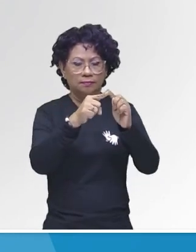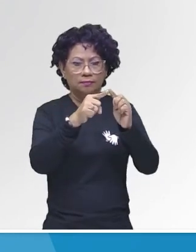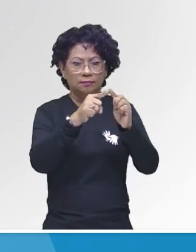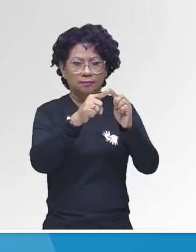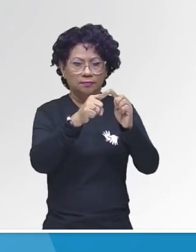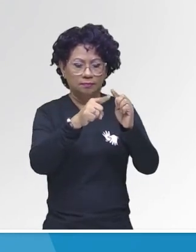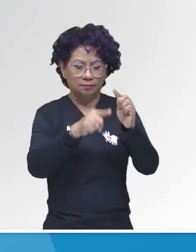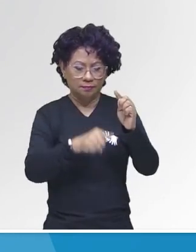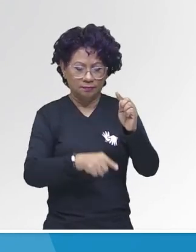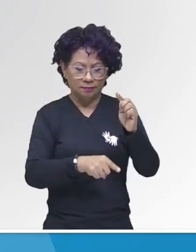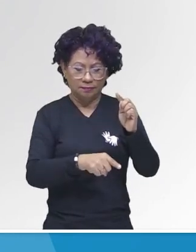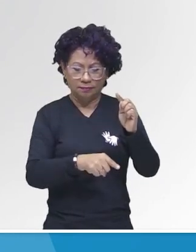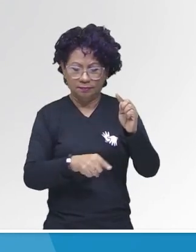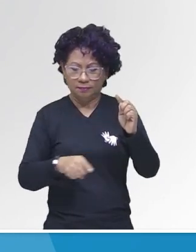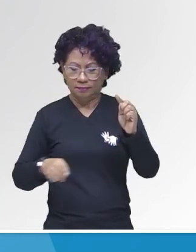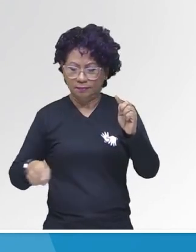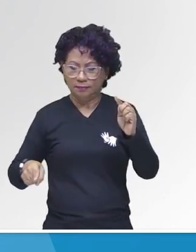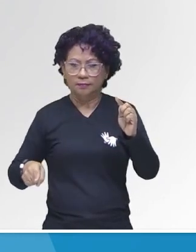contém